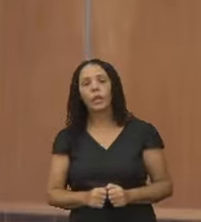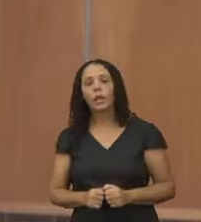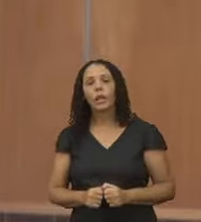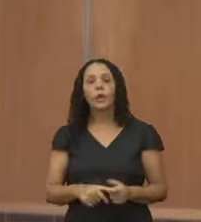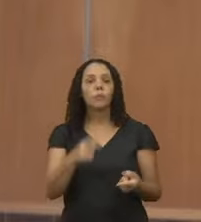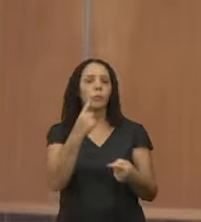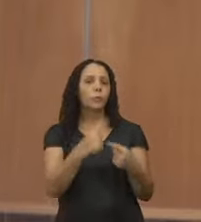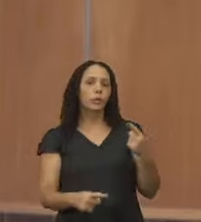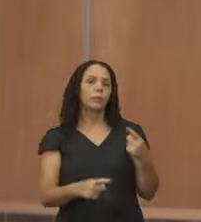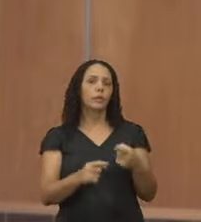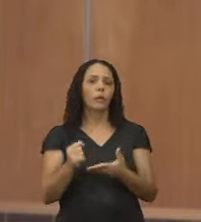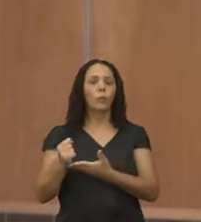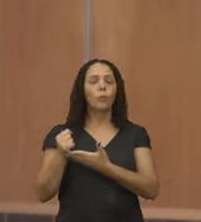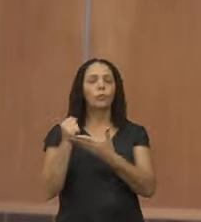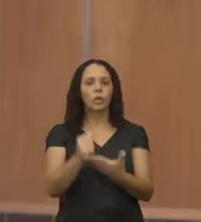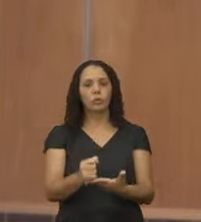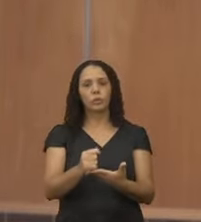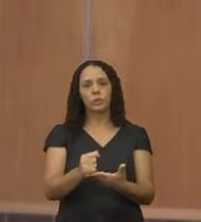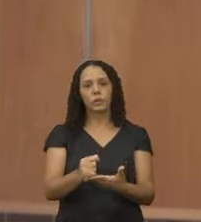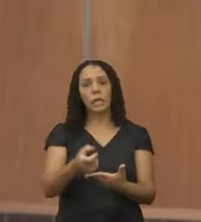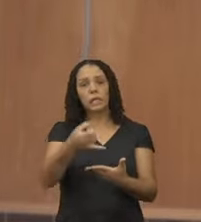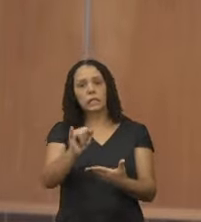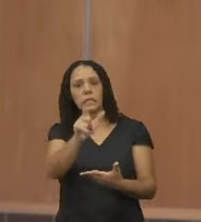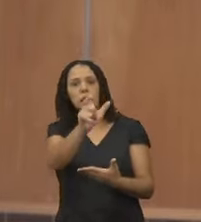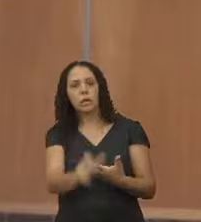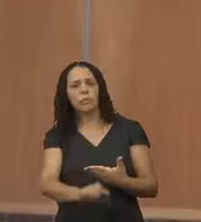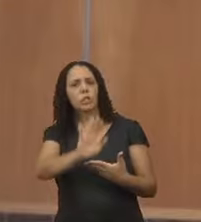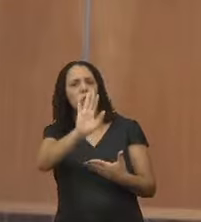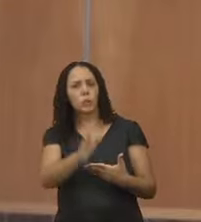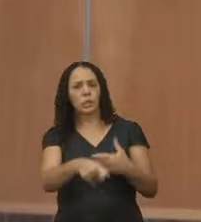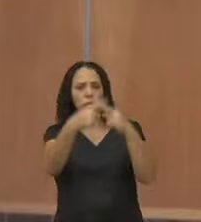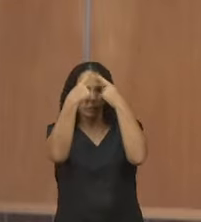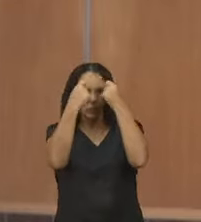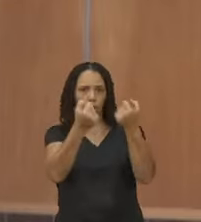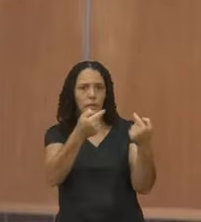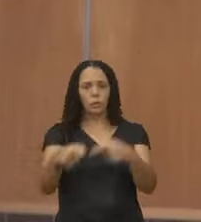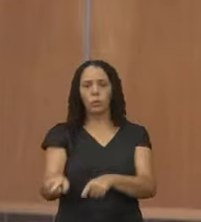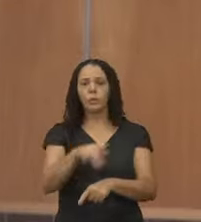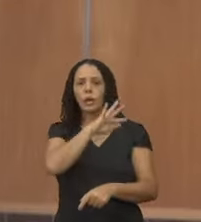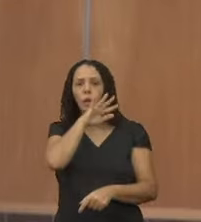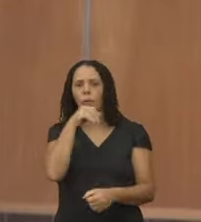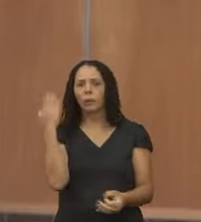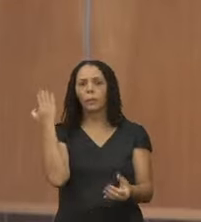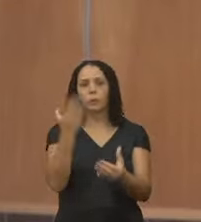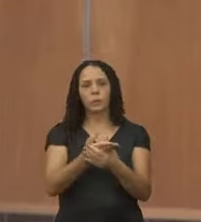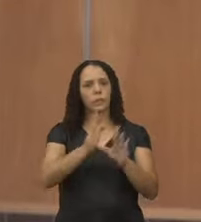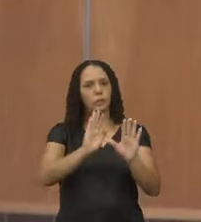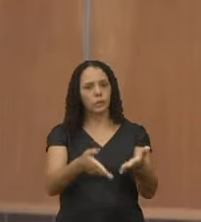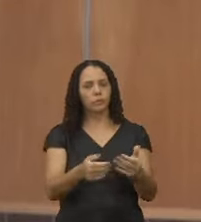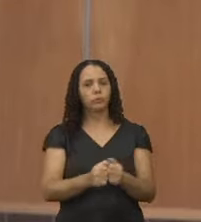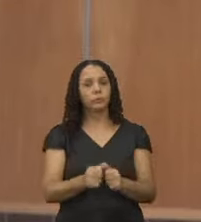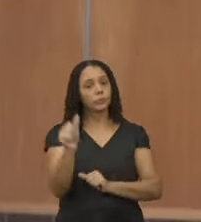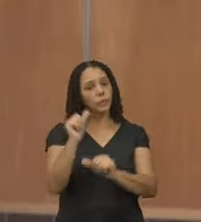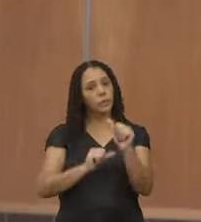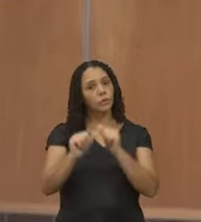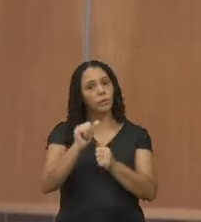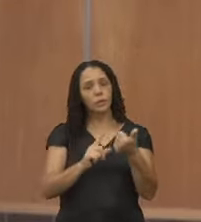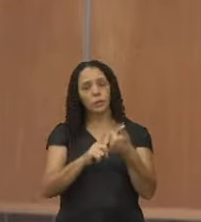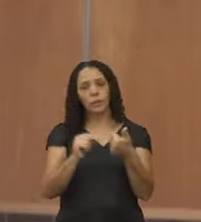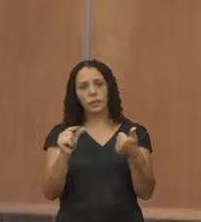benefício para um agressor de animal que já fosse condenado a maus tratos. Então, nós transformamos isso num artigo, ainda há